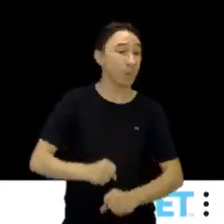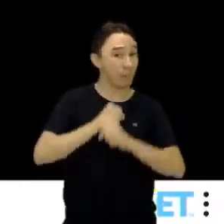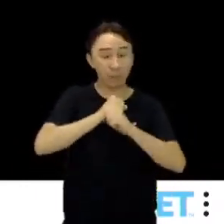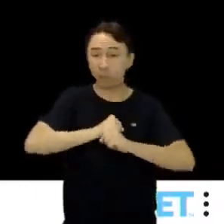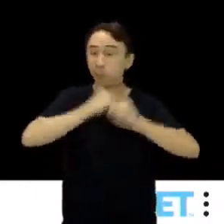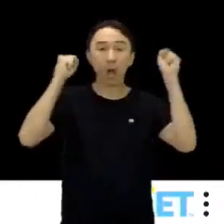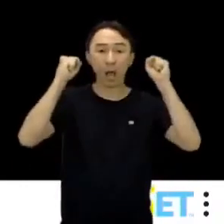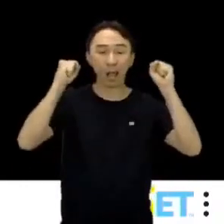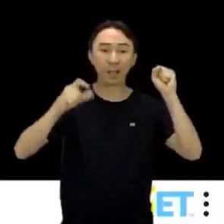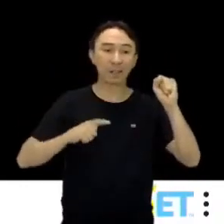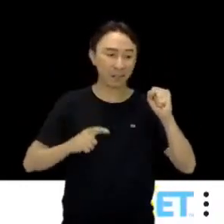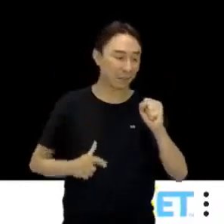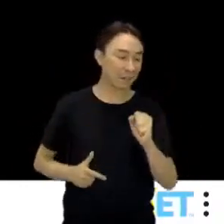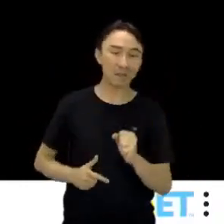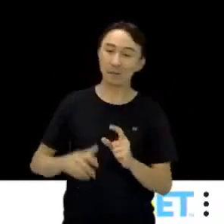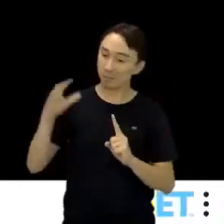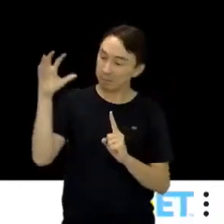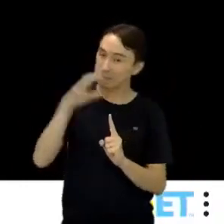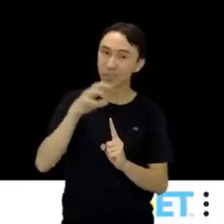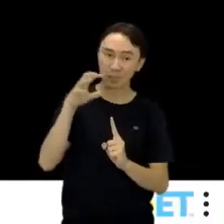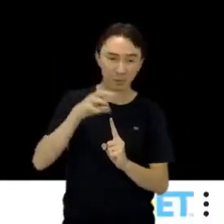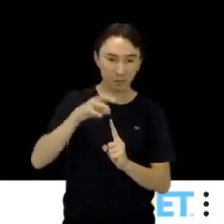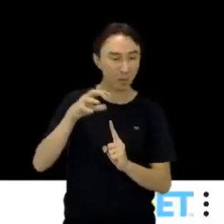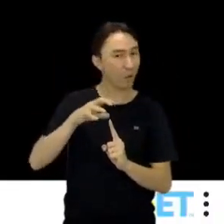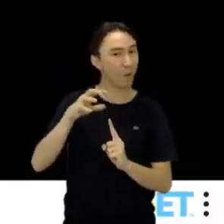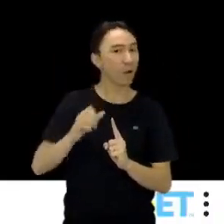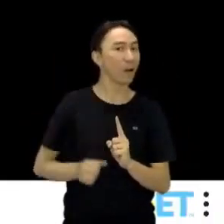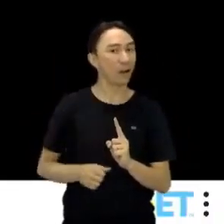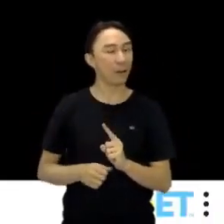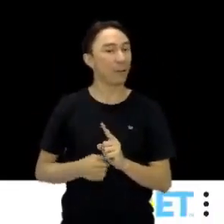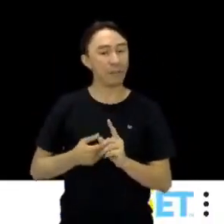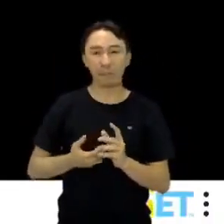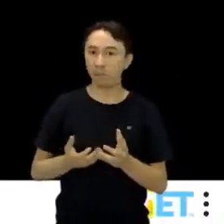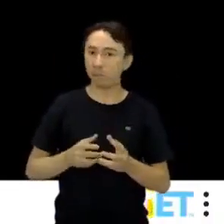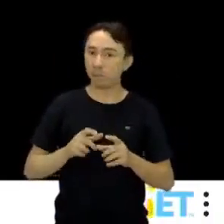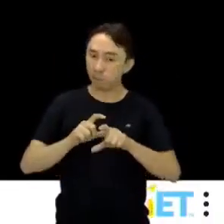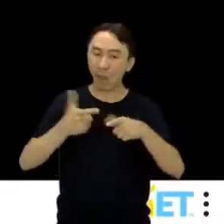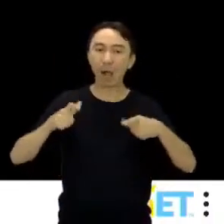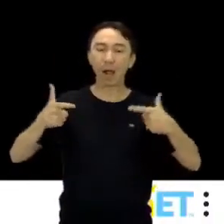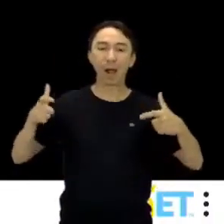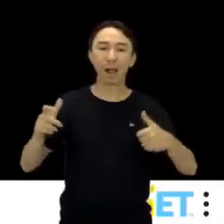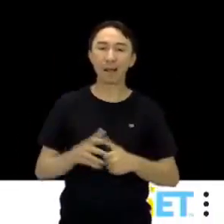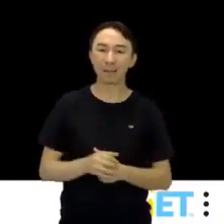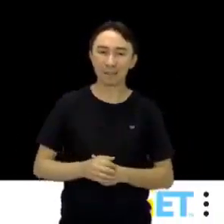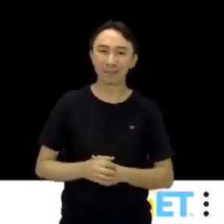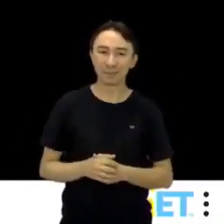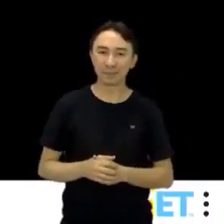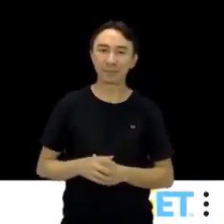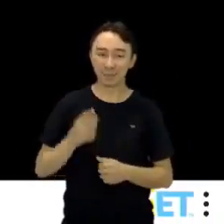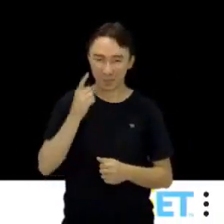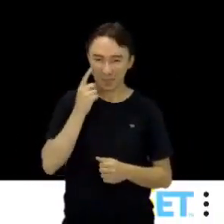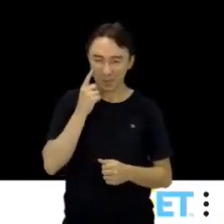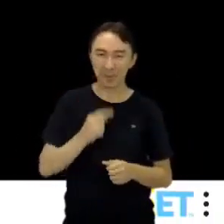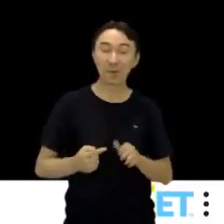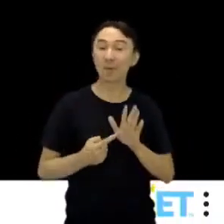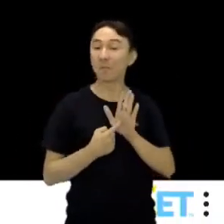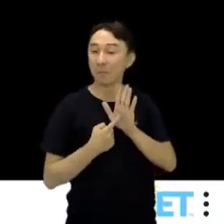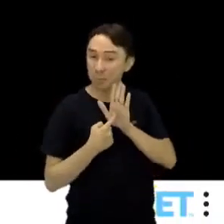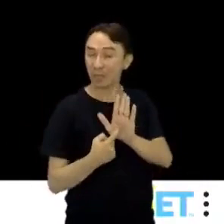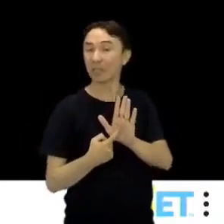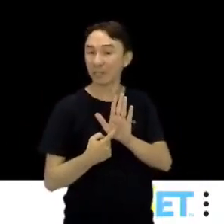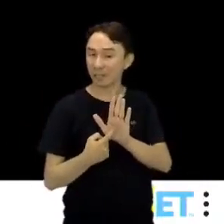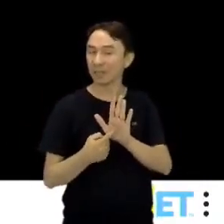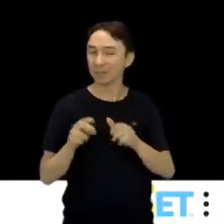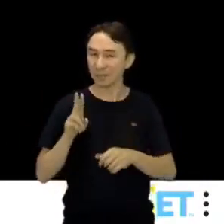pressão também, tem perigo de explodir esse negócio. Né? Aí que bacana. Eu vou fazer esse simulador, vou fazer o